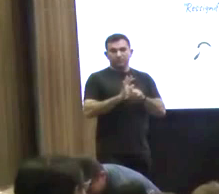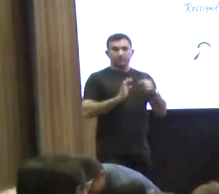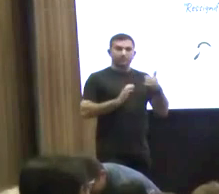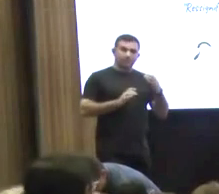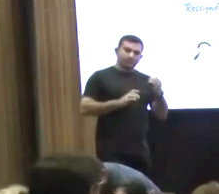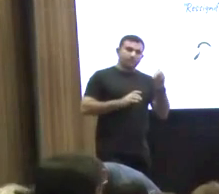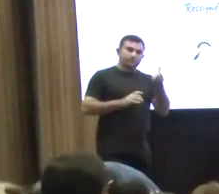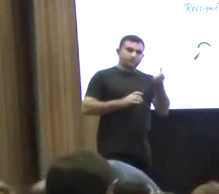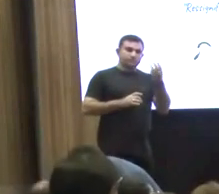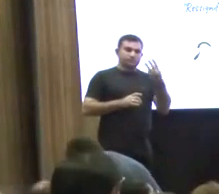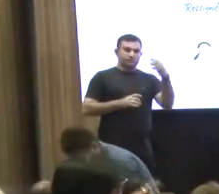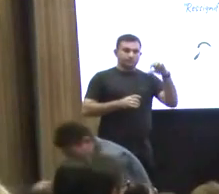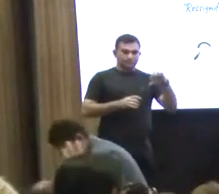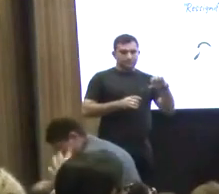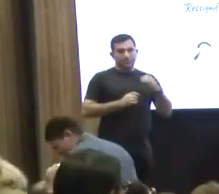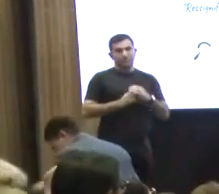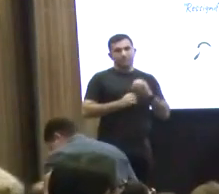10.639,